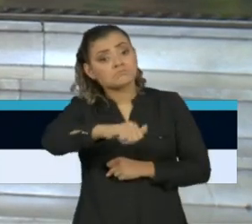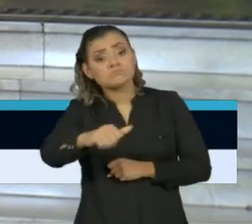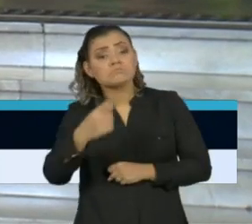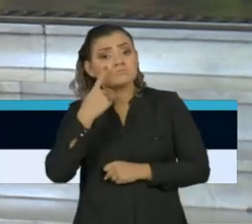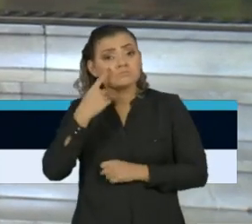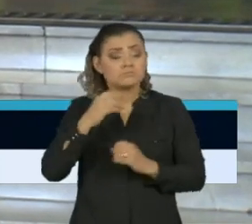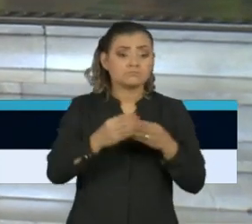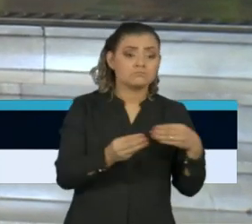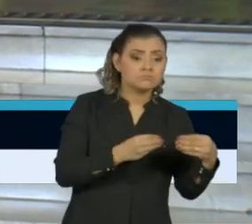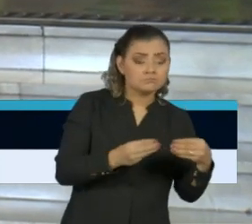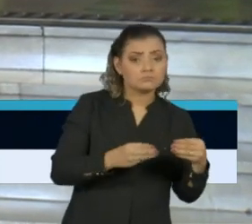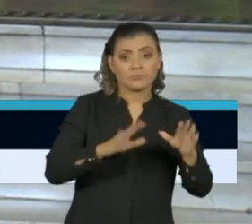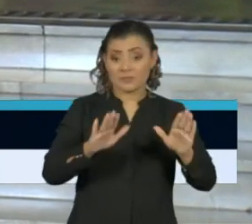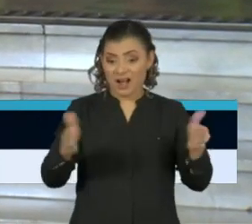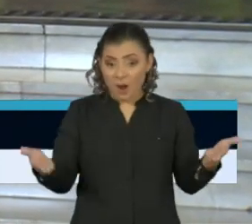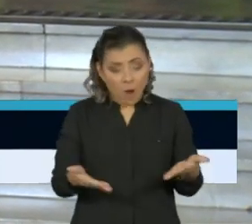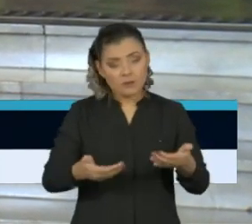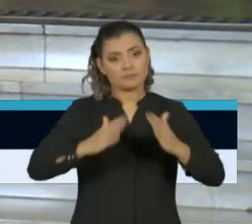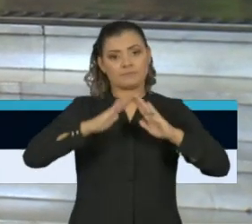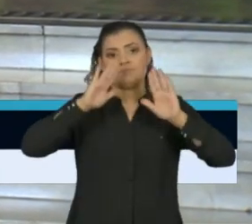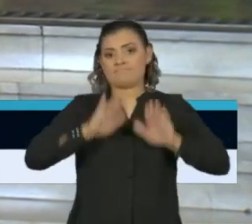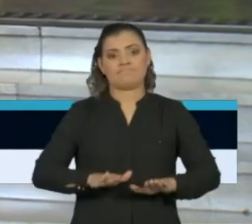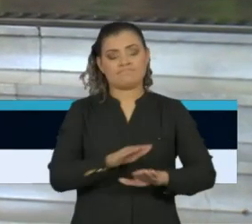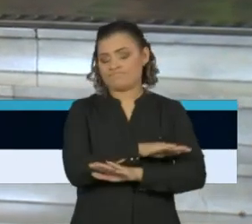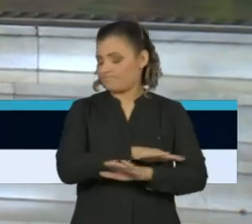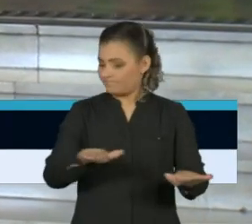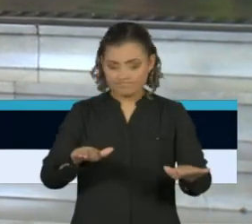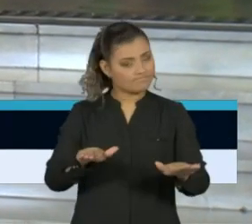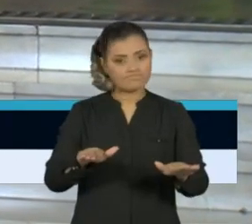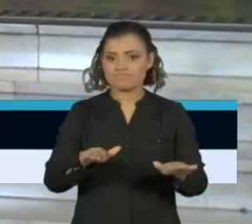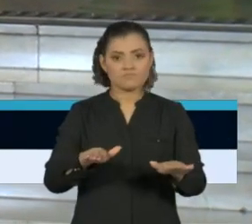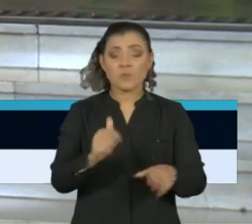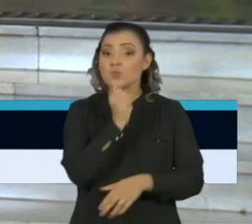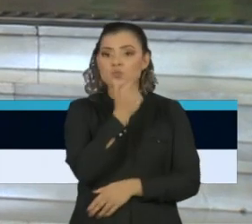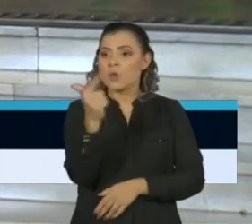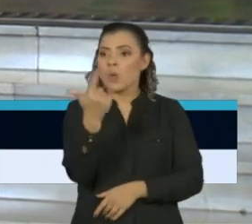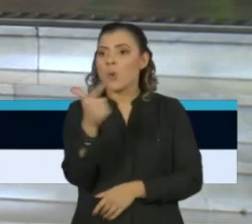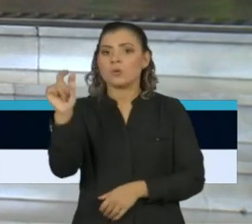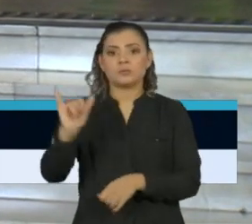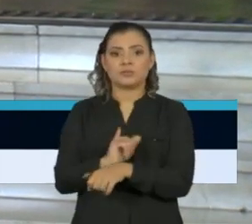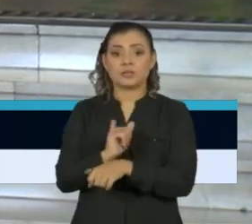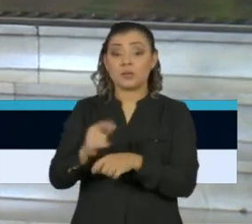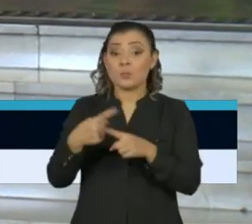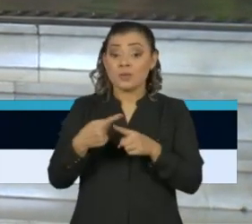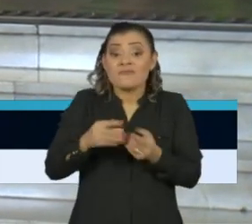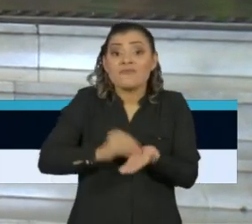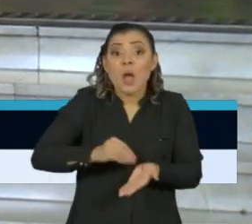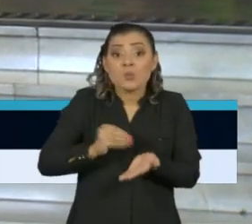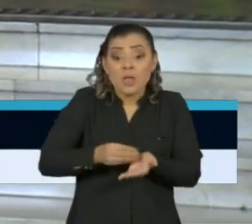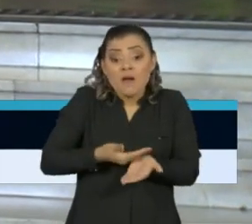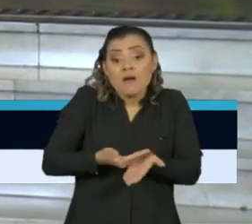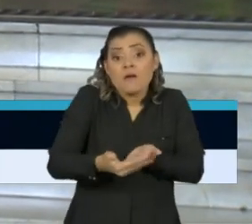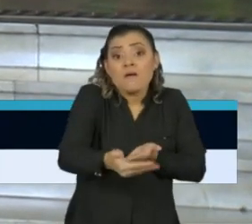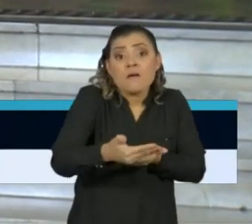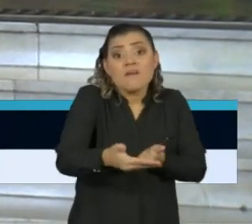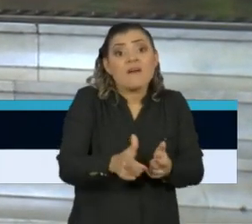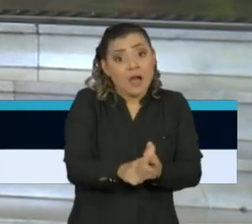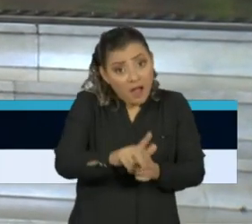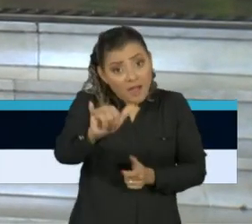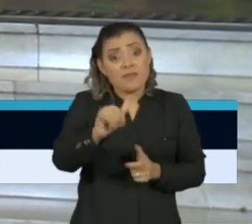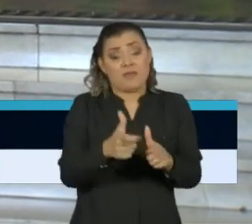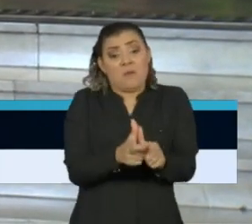Neste momento, não está sequer em avaliação. Nós não alcançamos o pico desta doença, nós precisamos ser